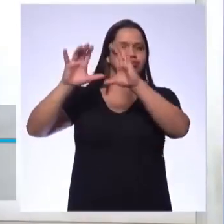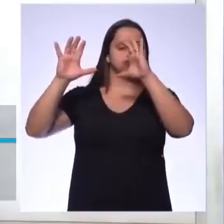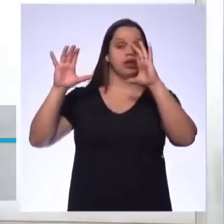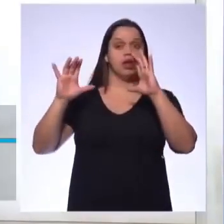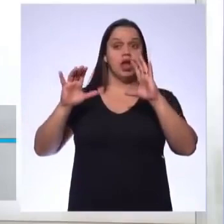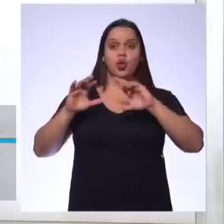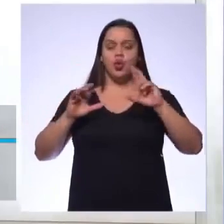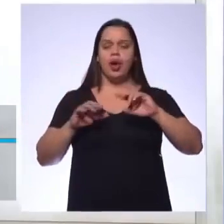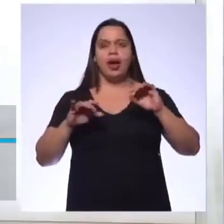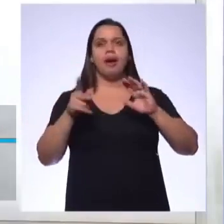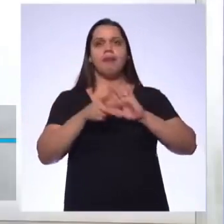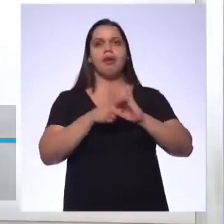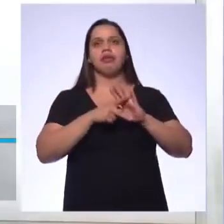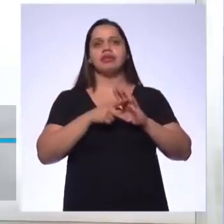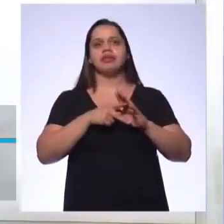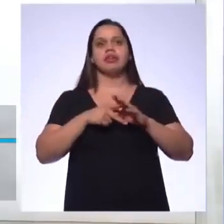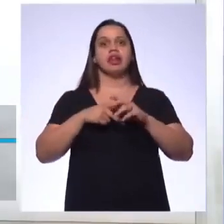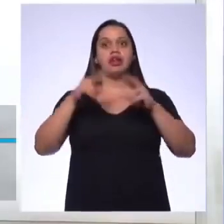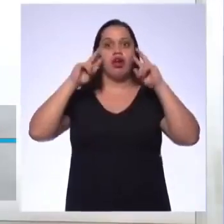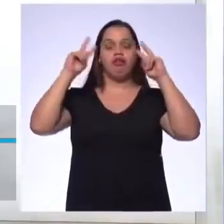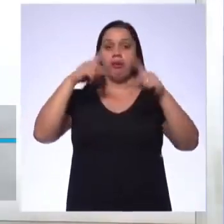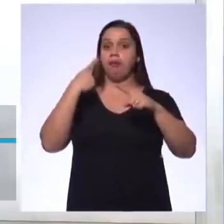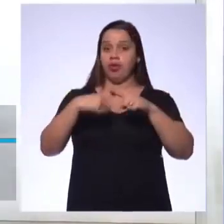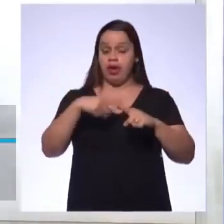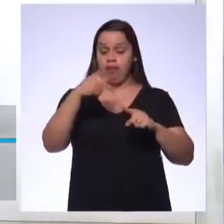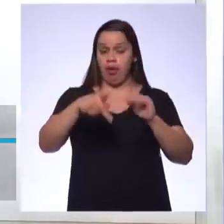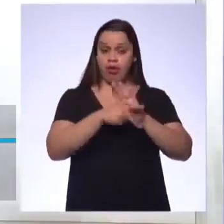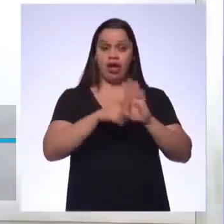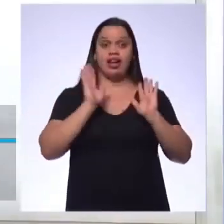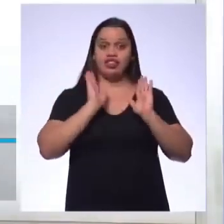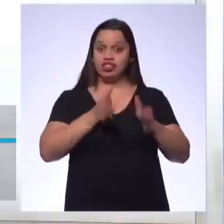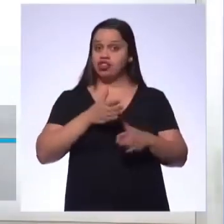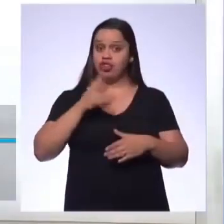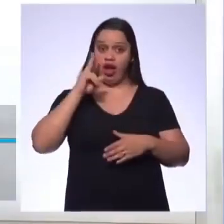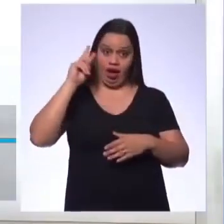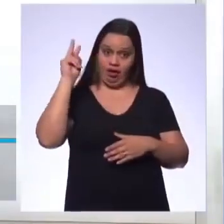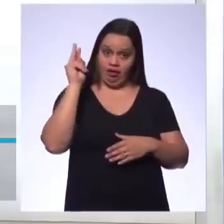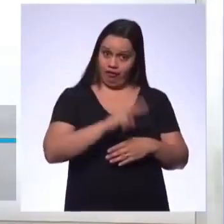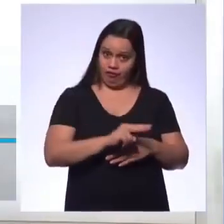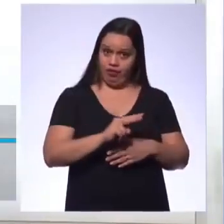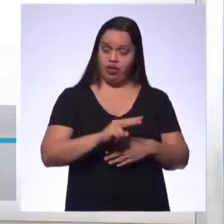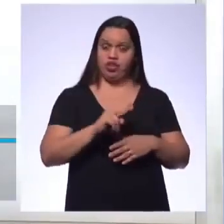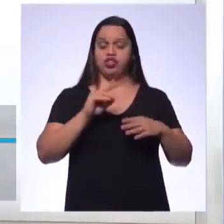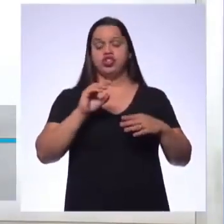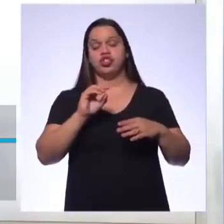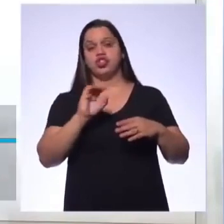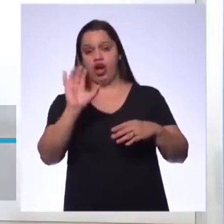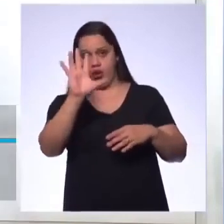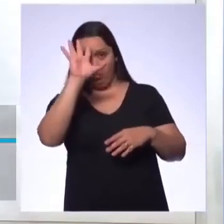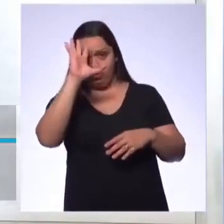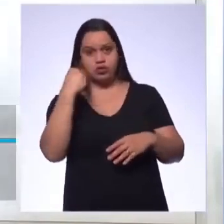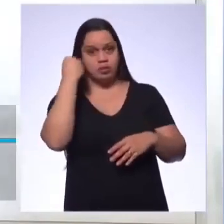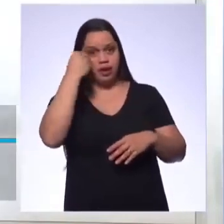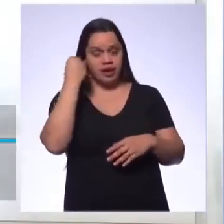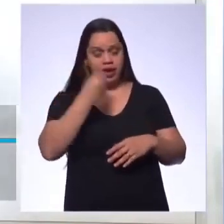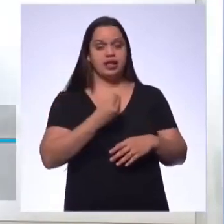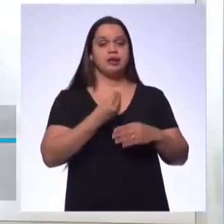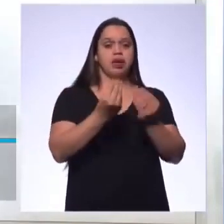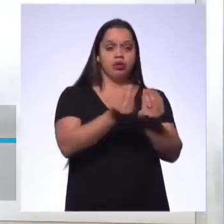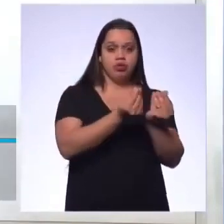é quase real. Porque ele parte de experiências reais que chegaram por pelo tato, pela